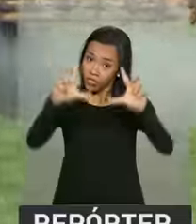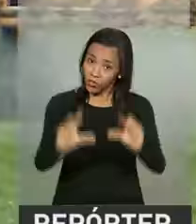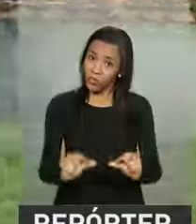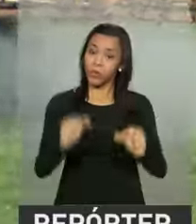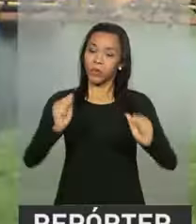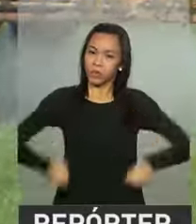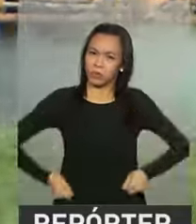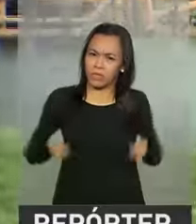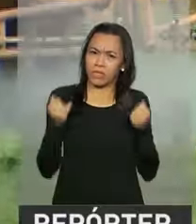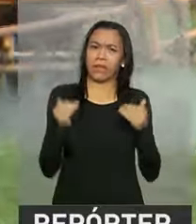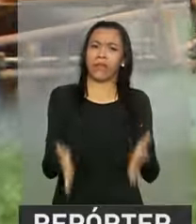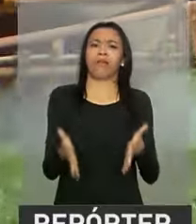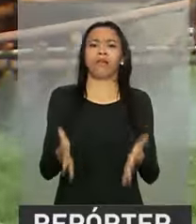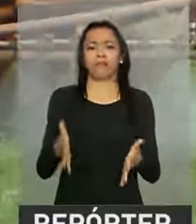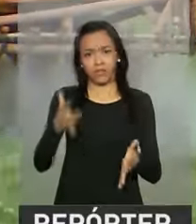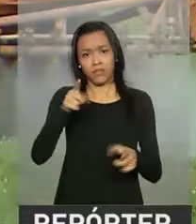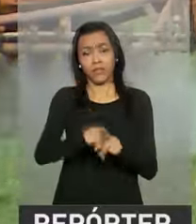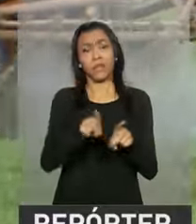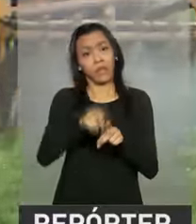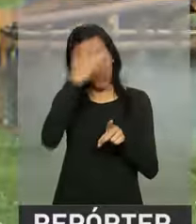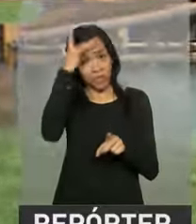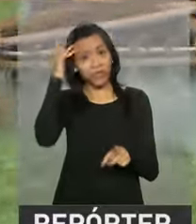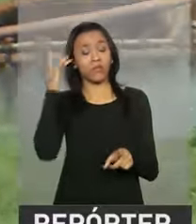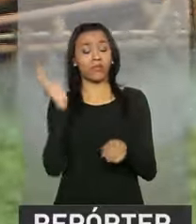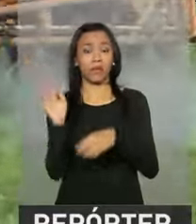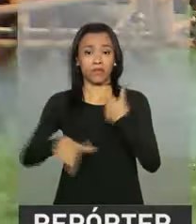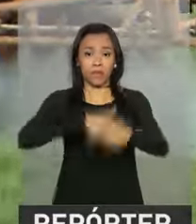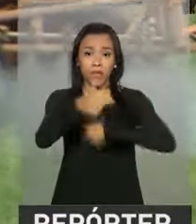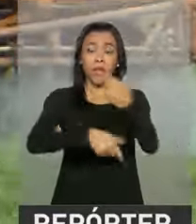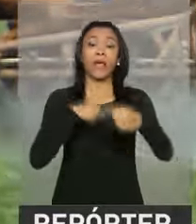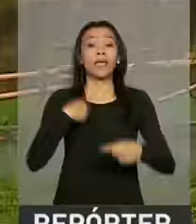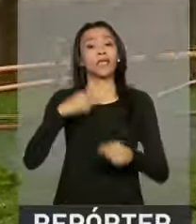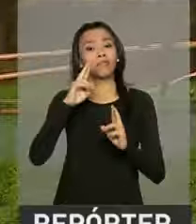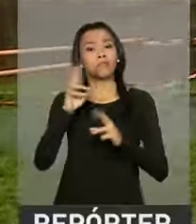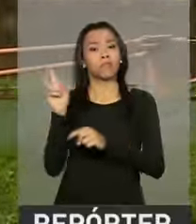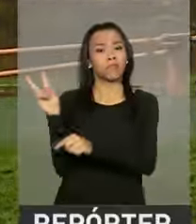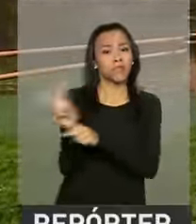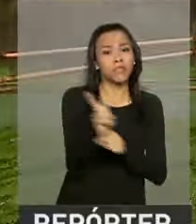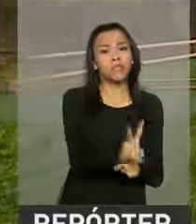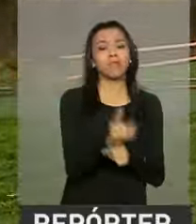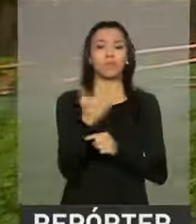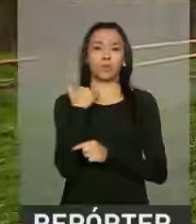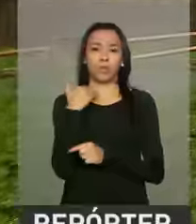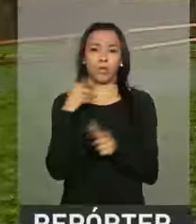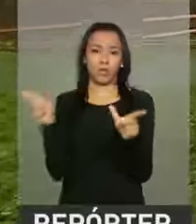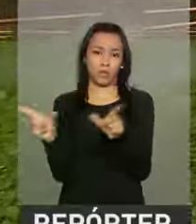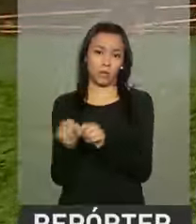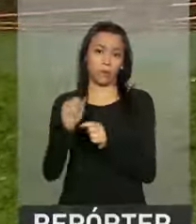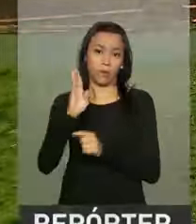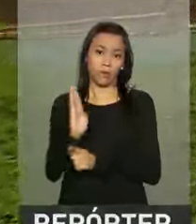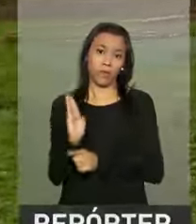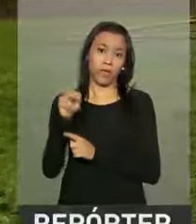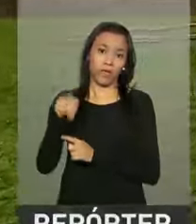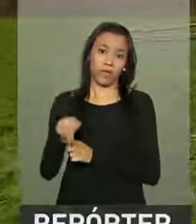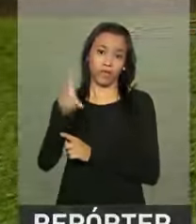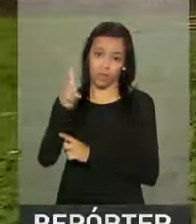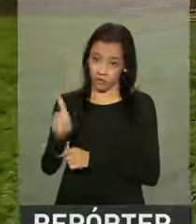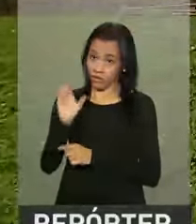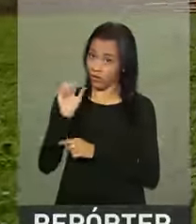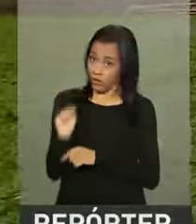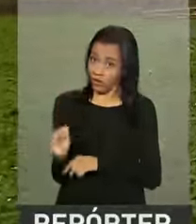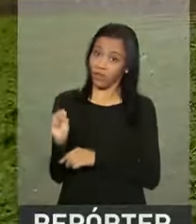obra. Para comprar essas máquinas, Paulo contou com o financiamento do Banco Nacional de Desenvolvimento Econômico e Social,